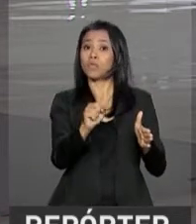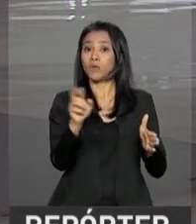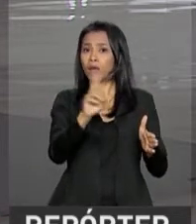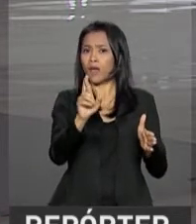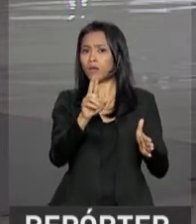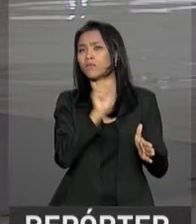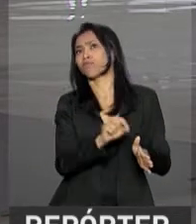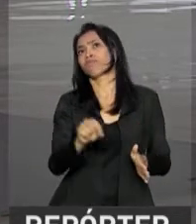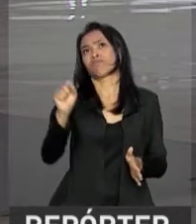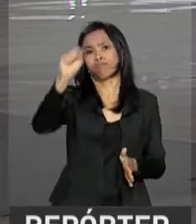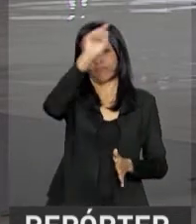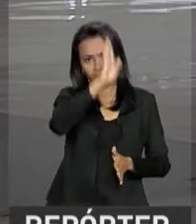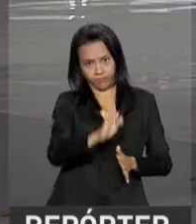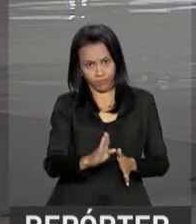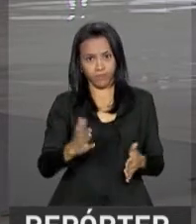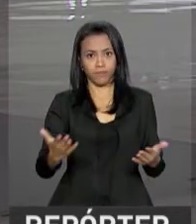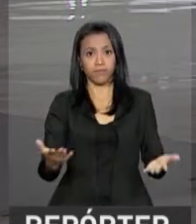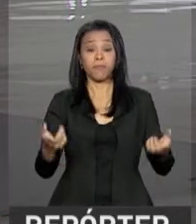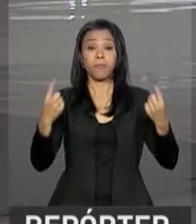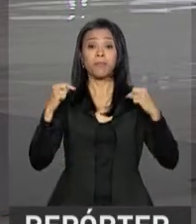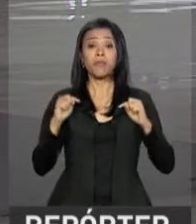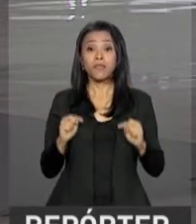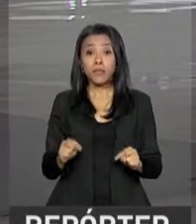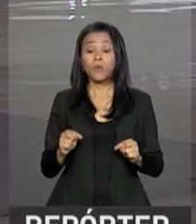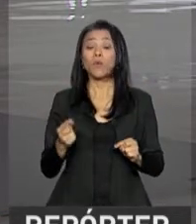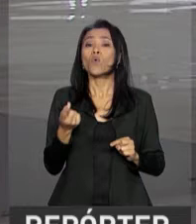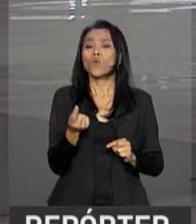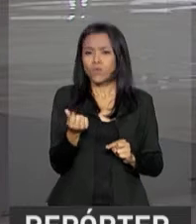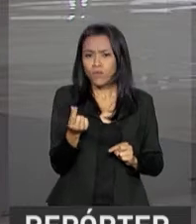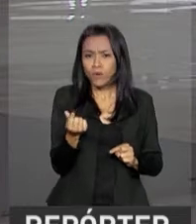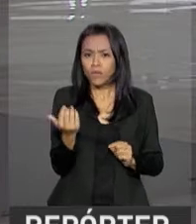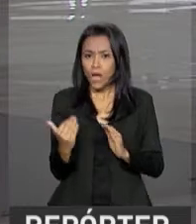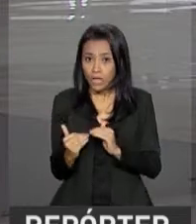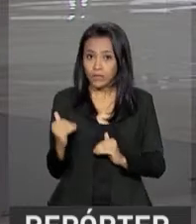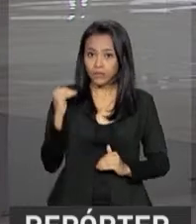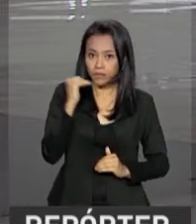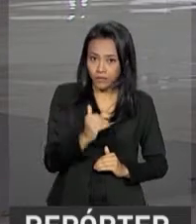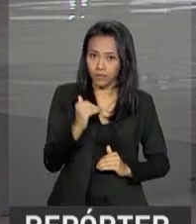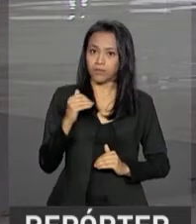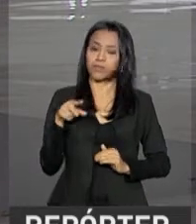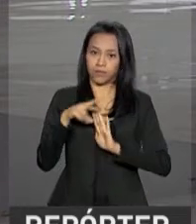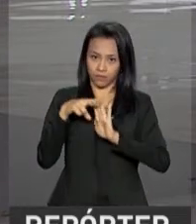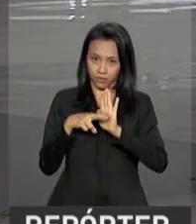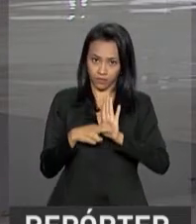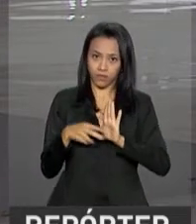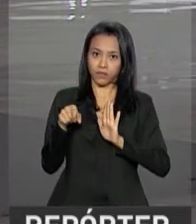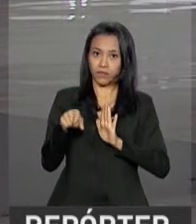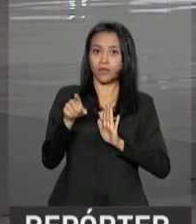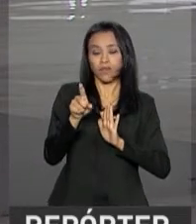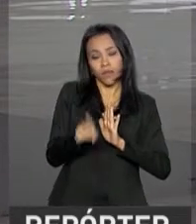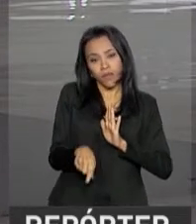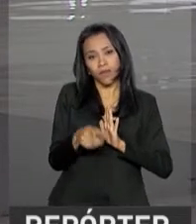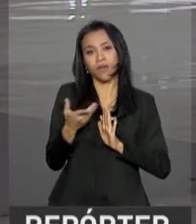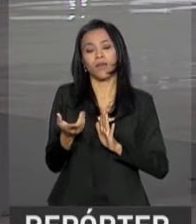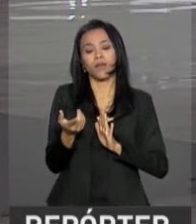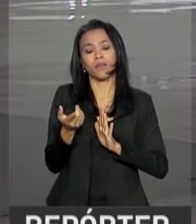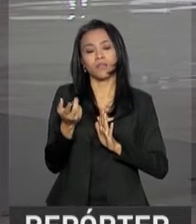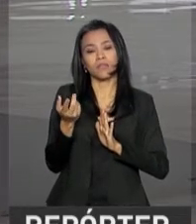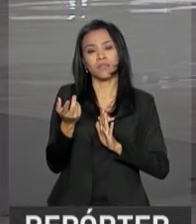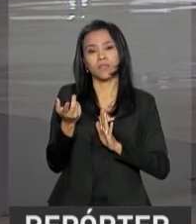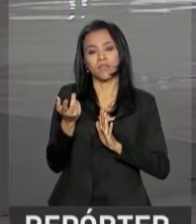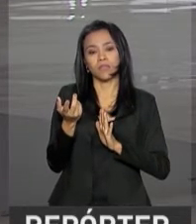do do país o para os imóveis acima desse valor que se enquadram no sistema de financiamento